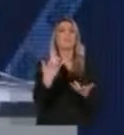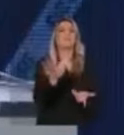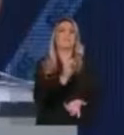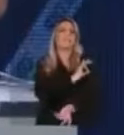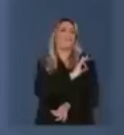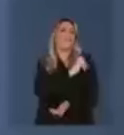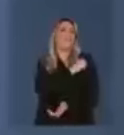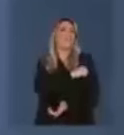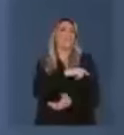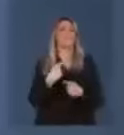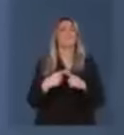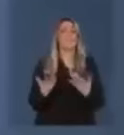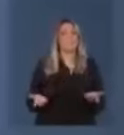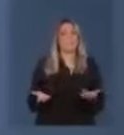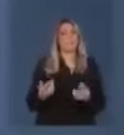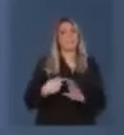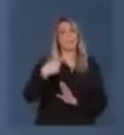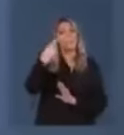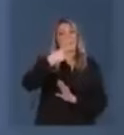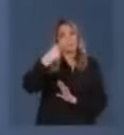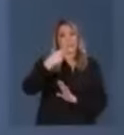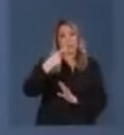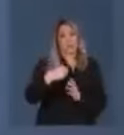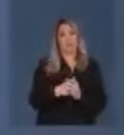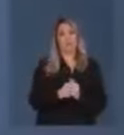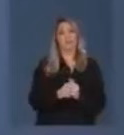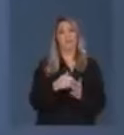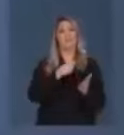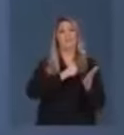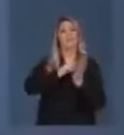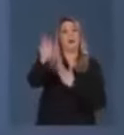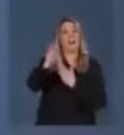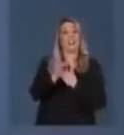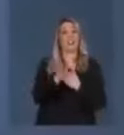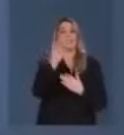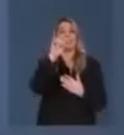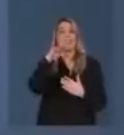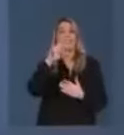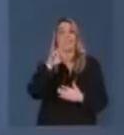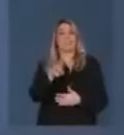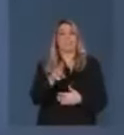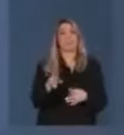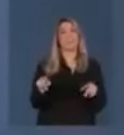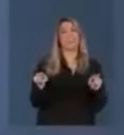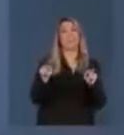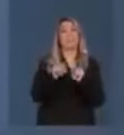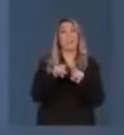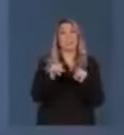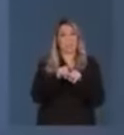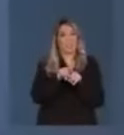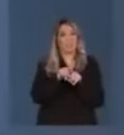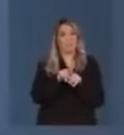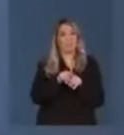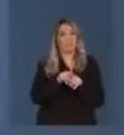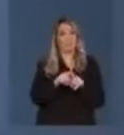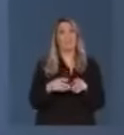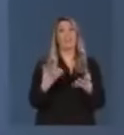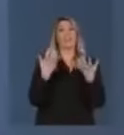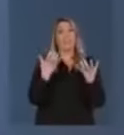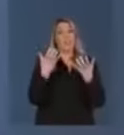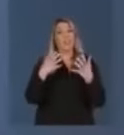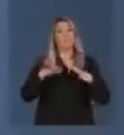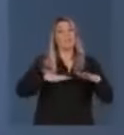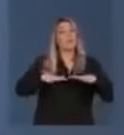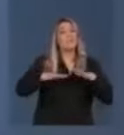Janeiro Bom primeiramente fora temer e também reivindicar a mobilização